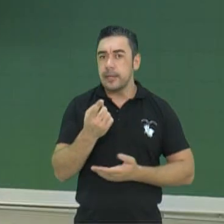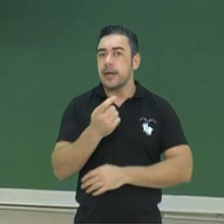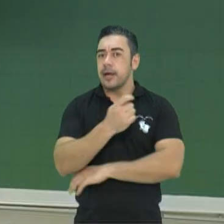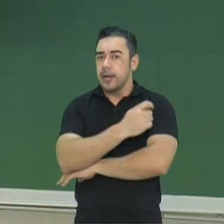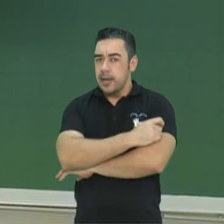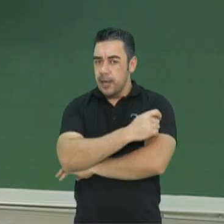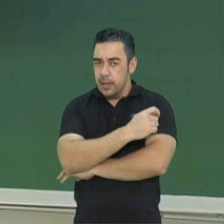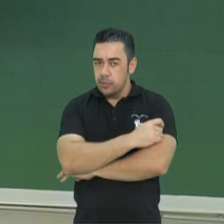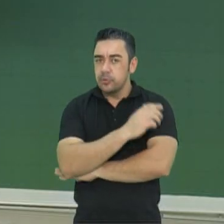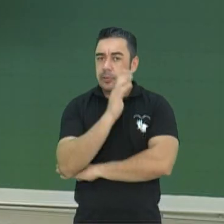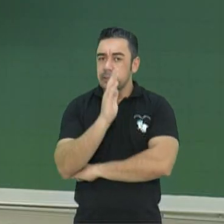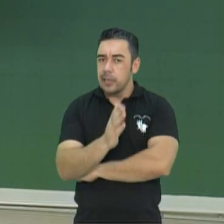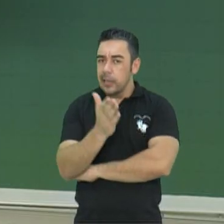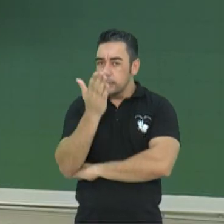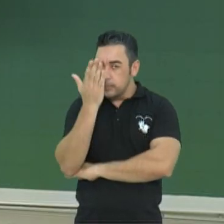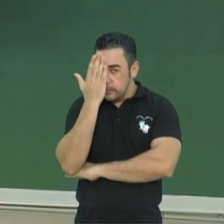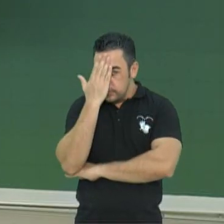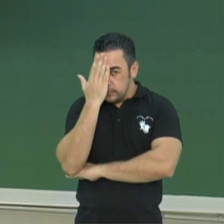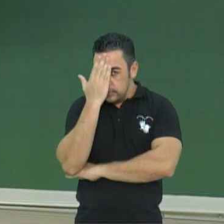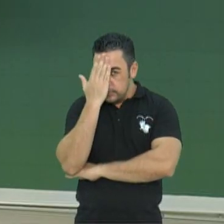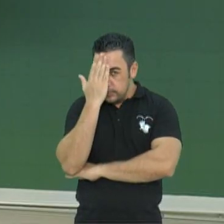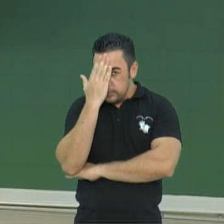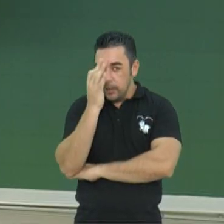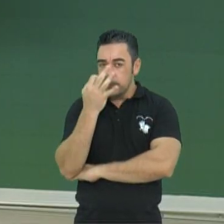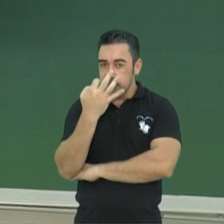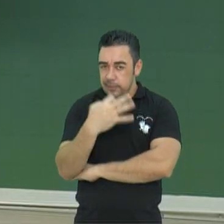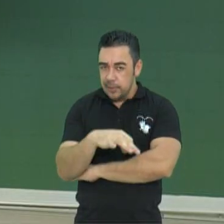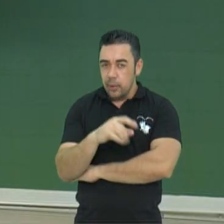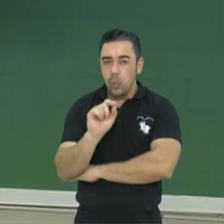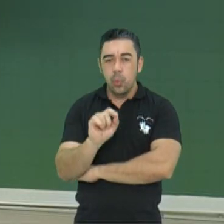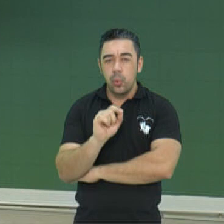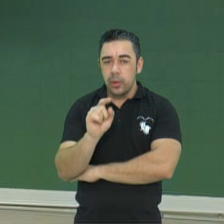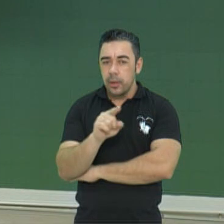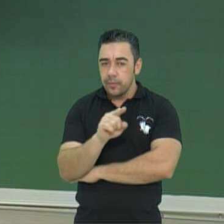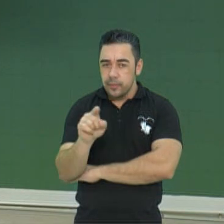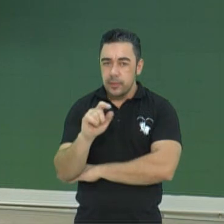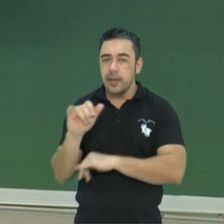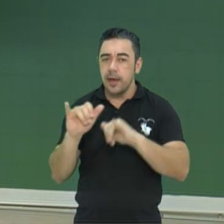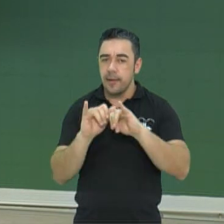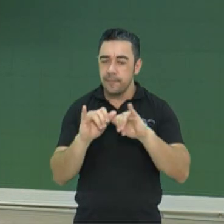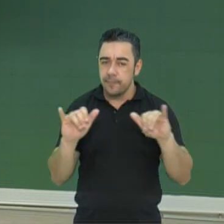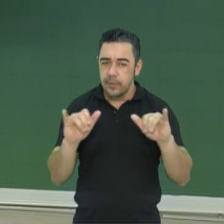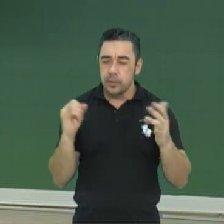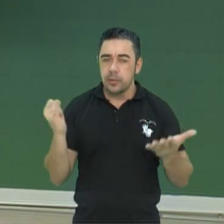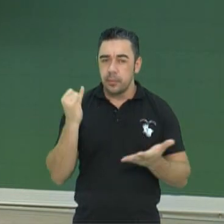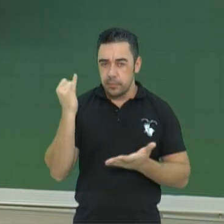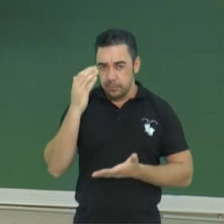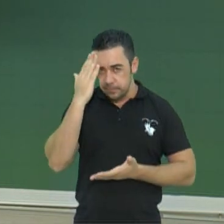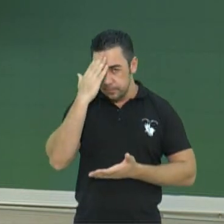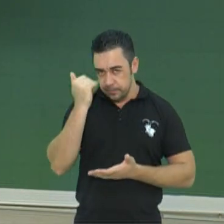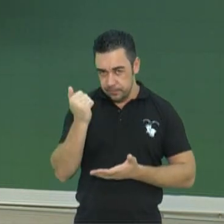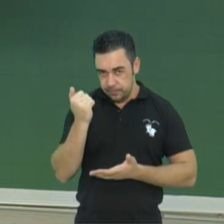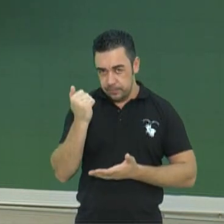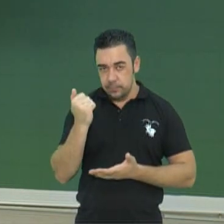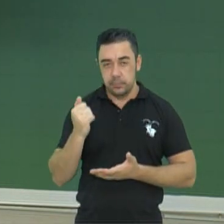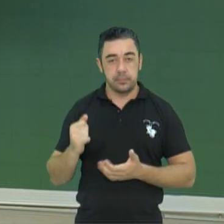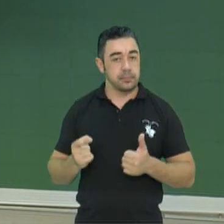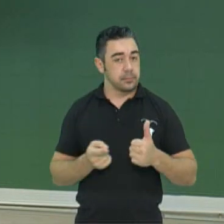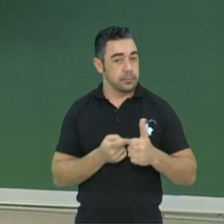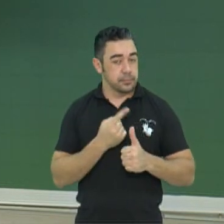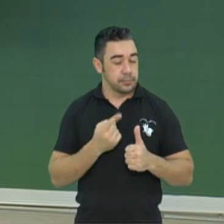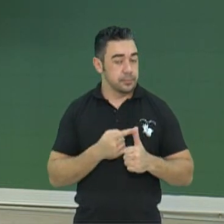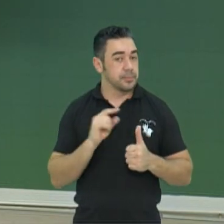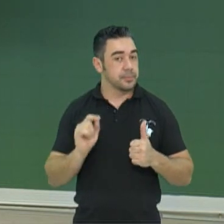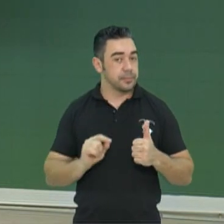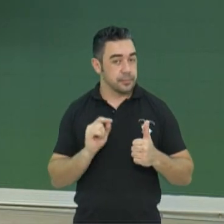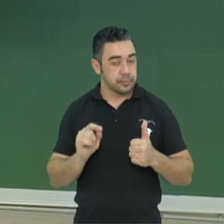já está cansado de saber, não é mesmo? Nós temos que dar para vocês alguns recadinhos importantes. Vocês sabem quais são? Primeiro, diz